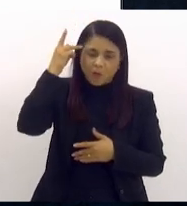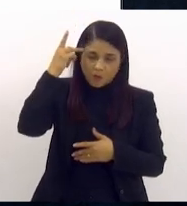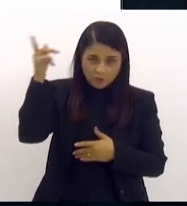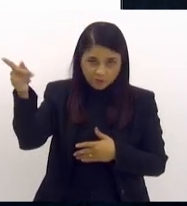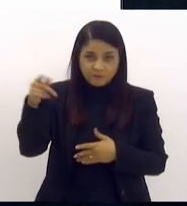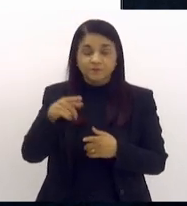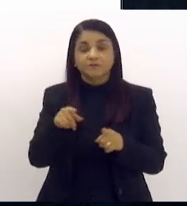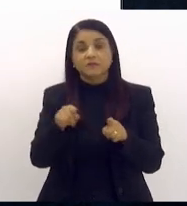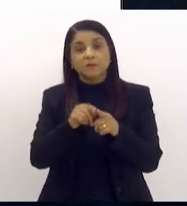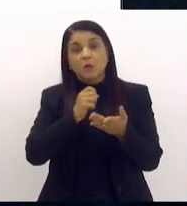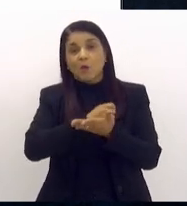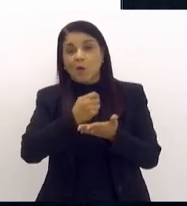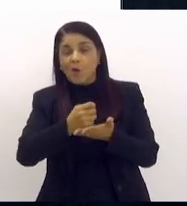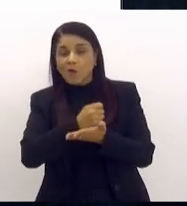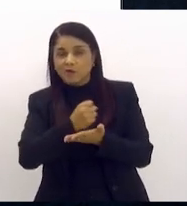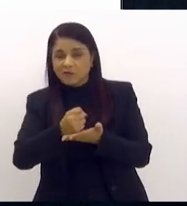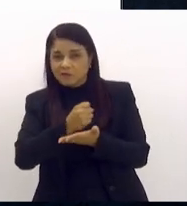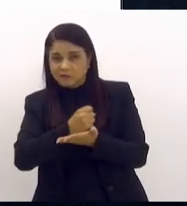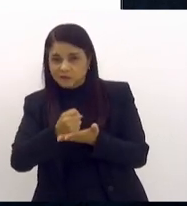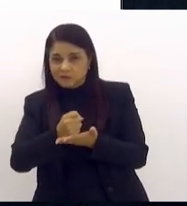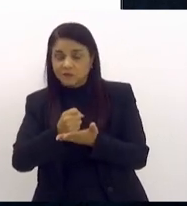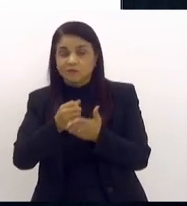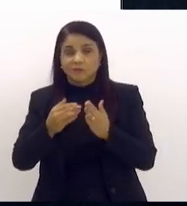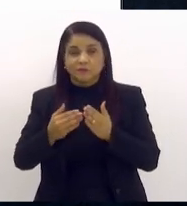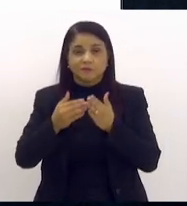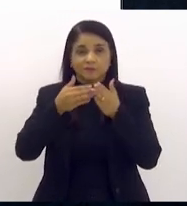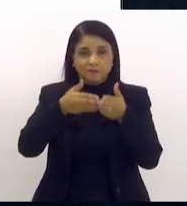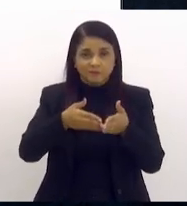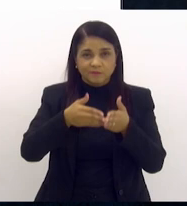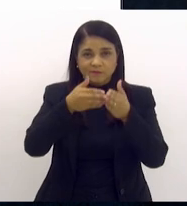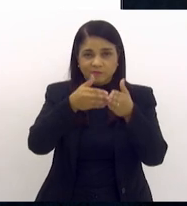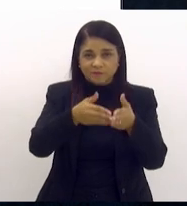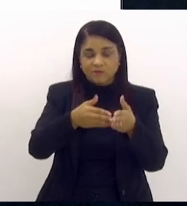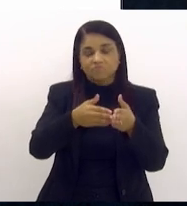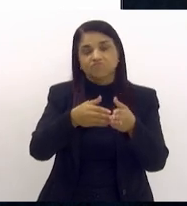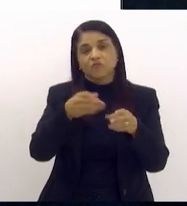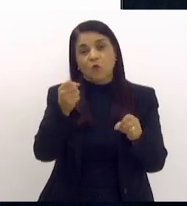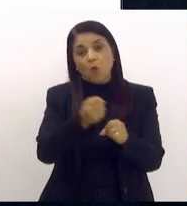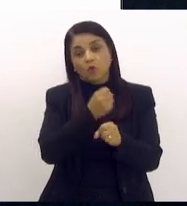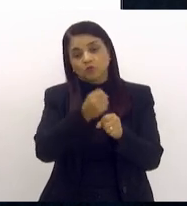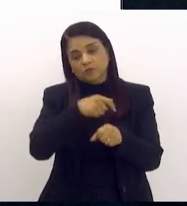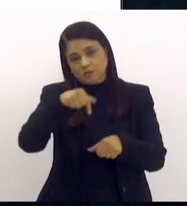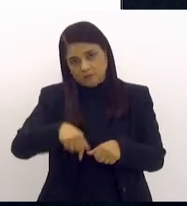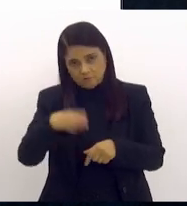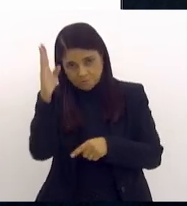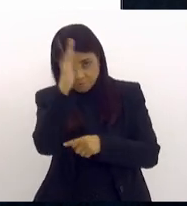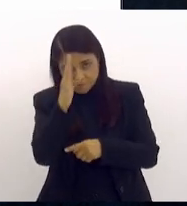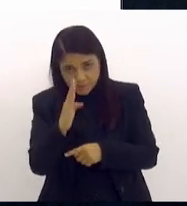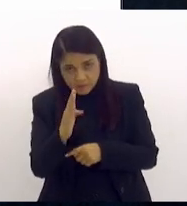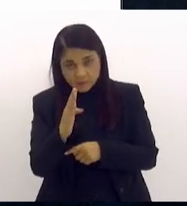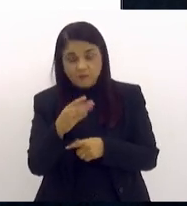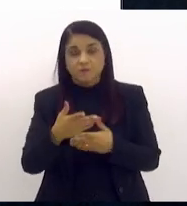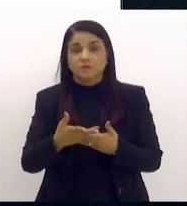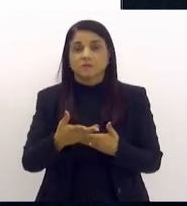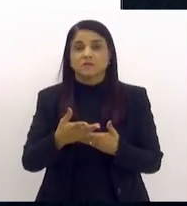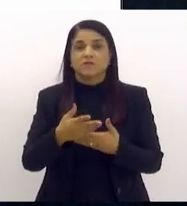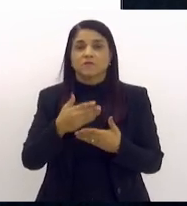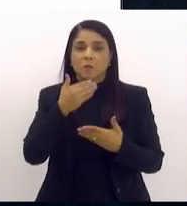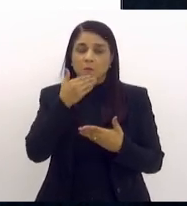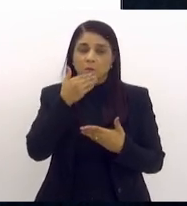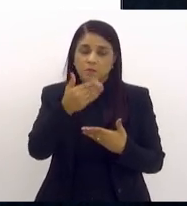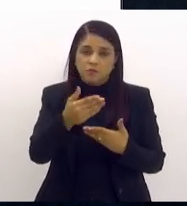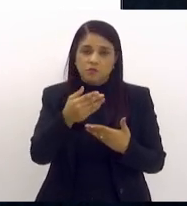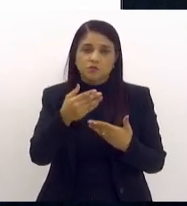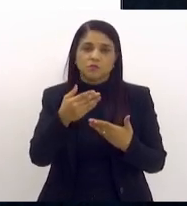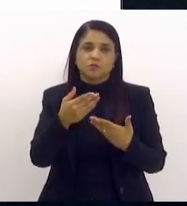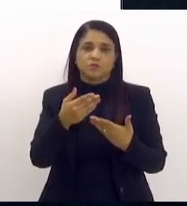assim contratando eh embarcações construídas aqui no Brasil né Eh pelo contrário isso daí foi encomendado tudo